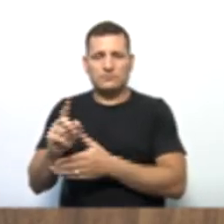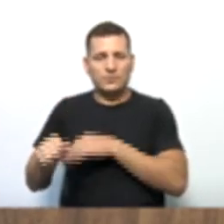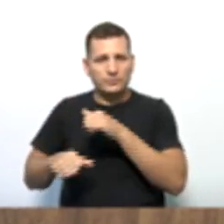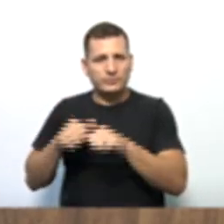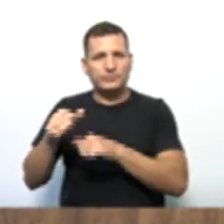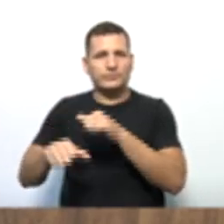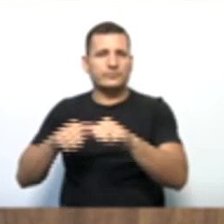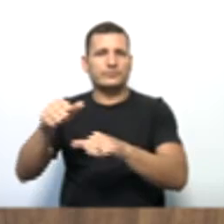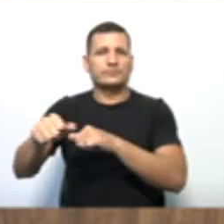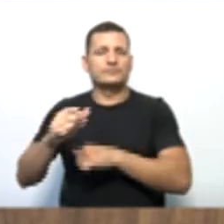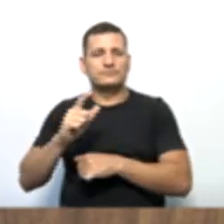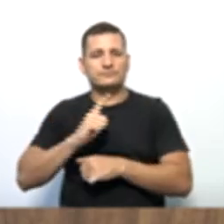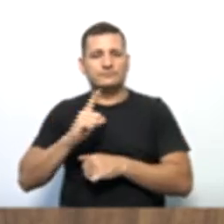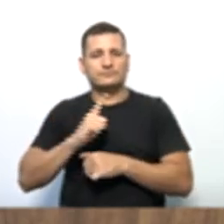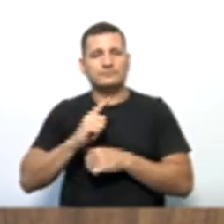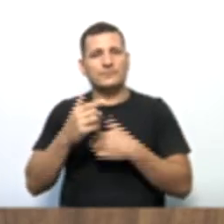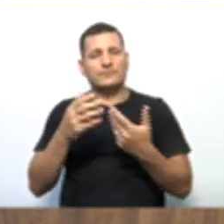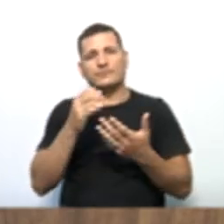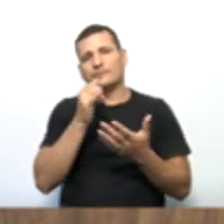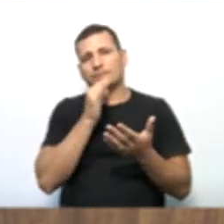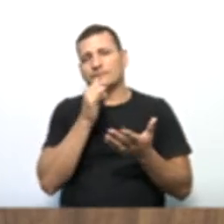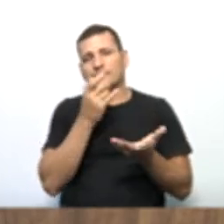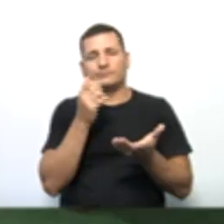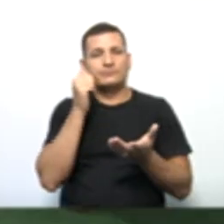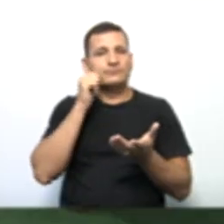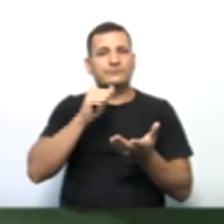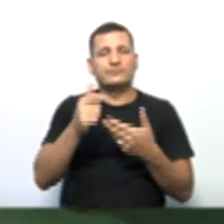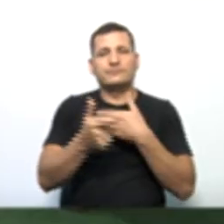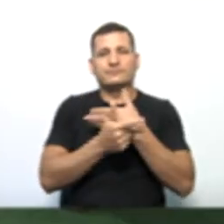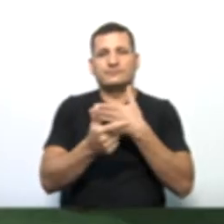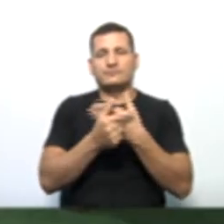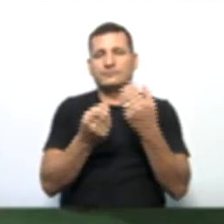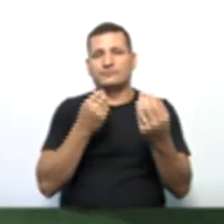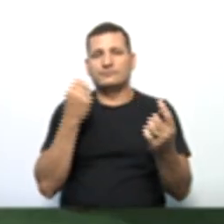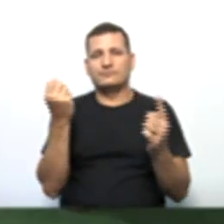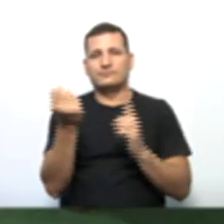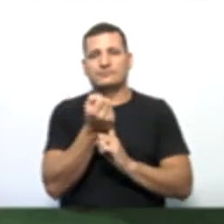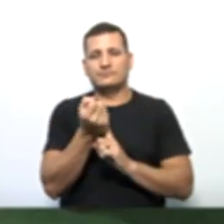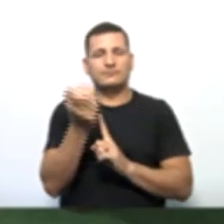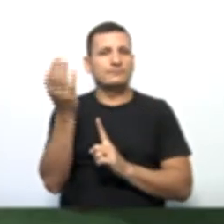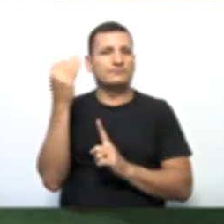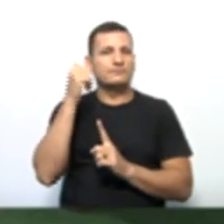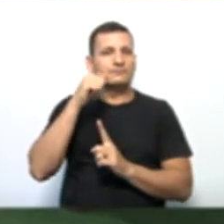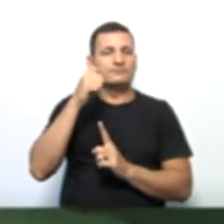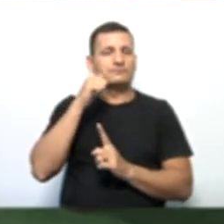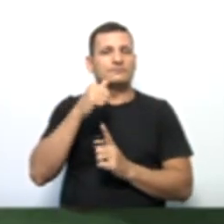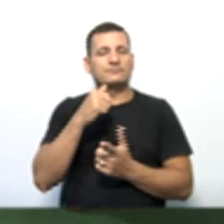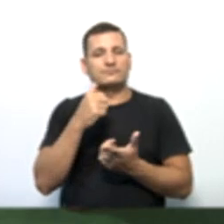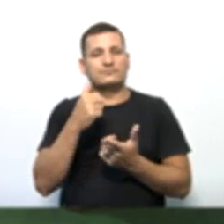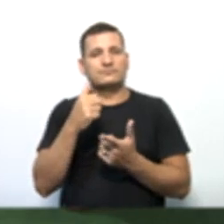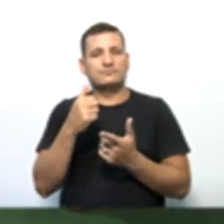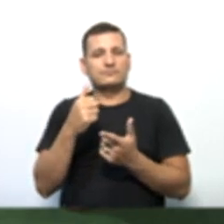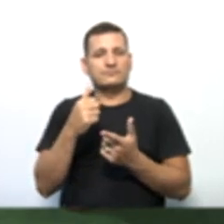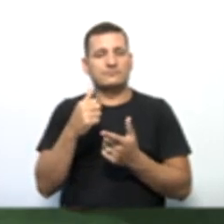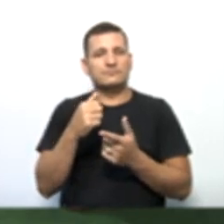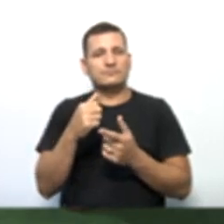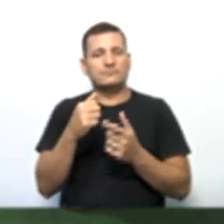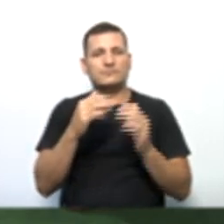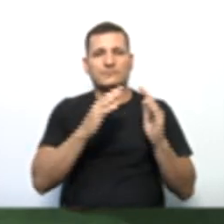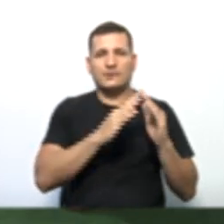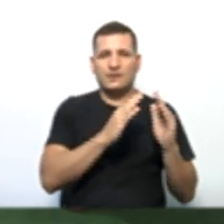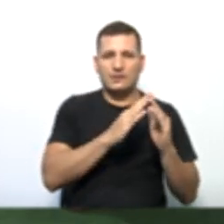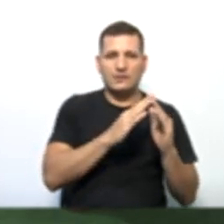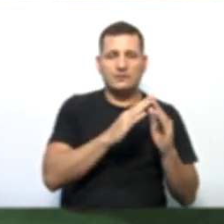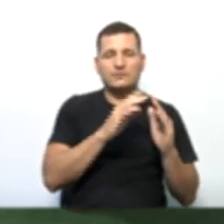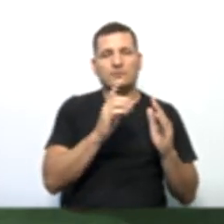justamente esse exemplo, né, do papel da mulher na sociedade, como você falou, né? A questão dela se familiarizar, em vez de ficar em casa, não,